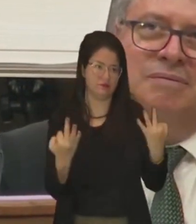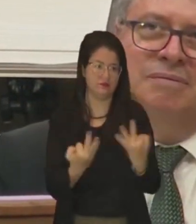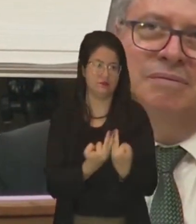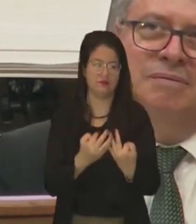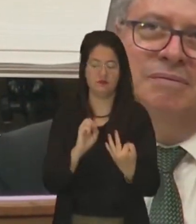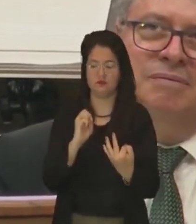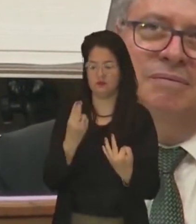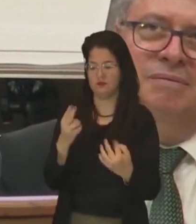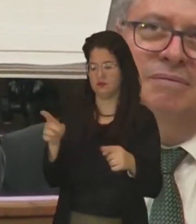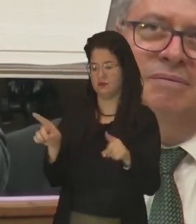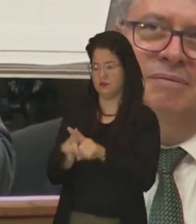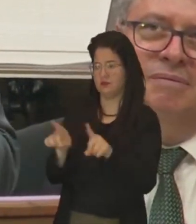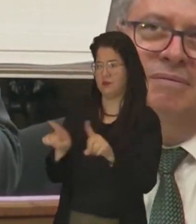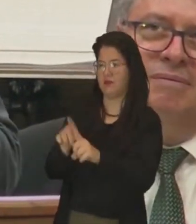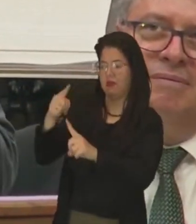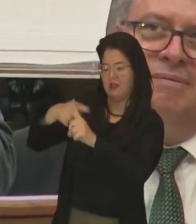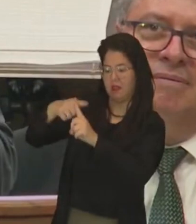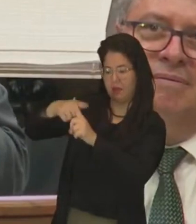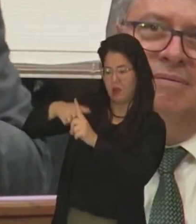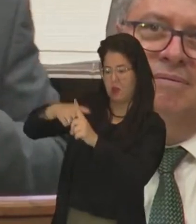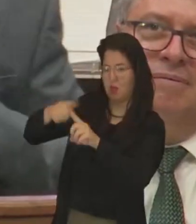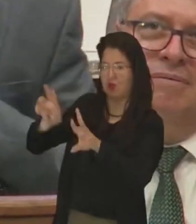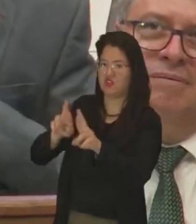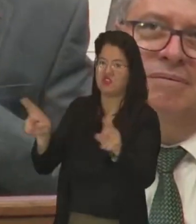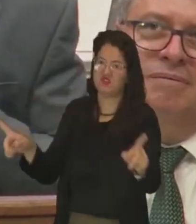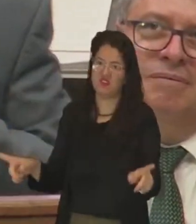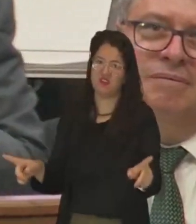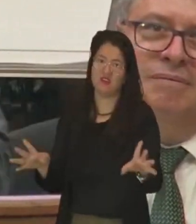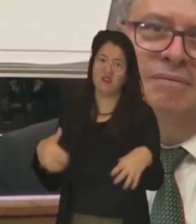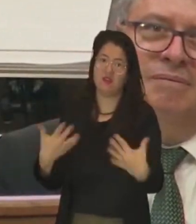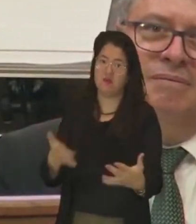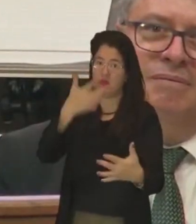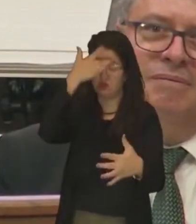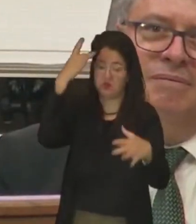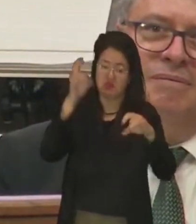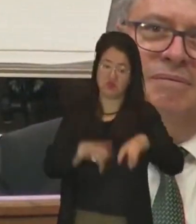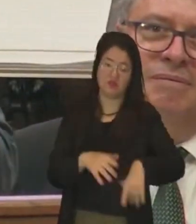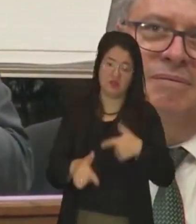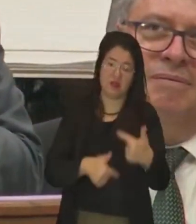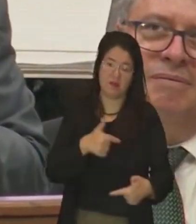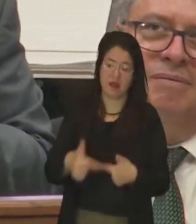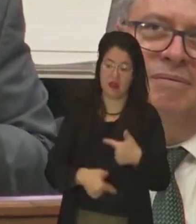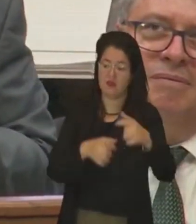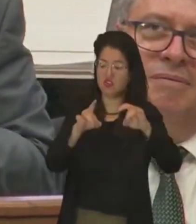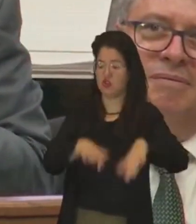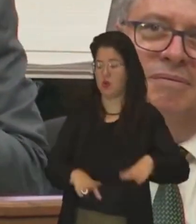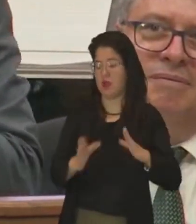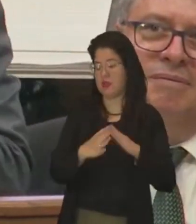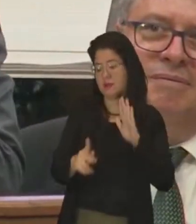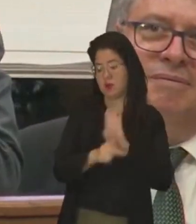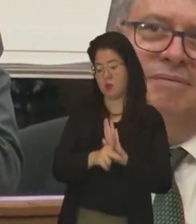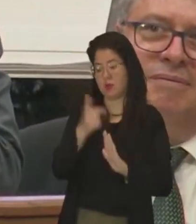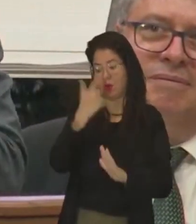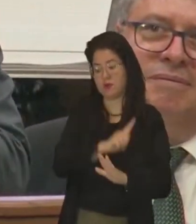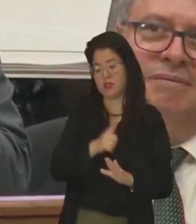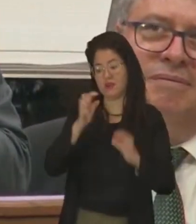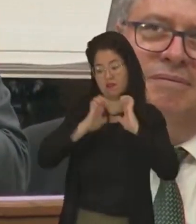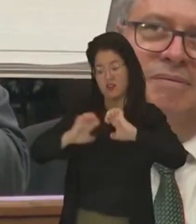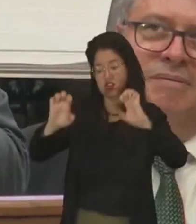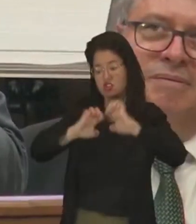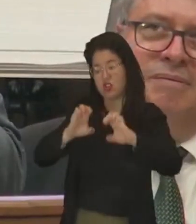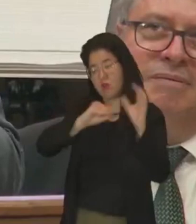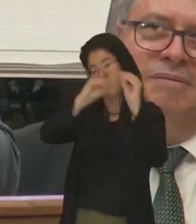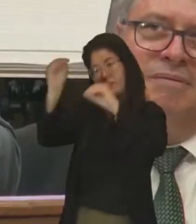ficar numa temperatura agradável. Estão renunciando empregos. Estão renunciando ter uma casa própria. Estão renunciando muita coisa. Aquele